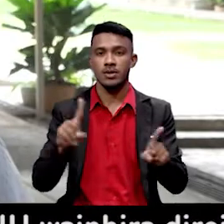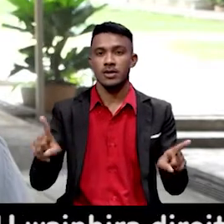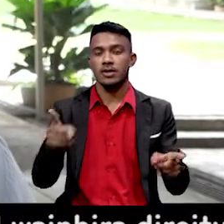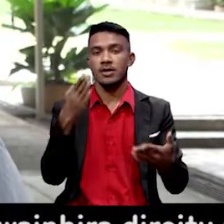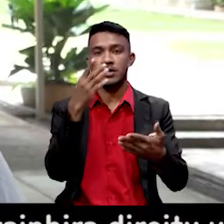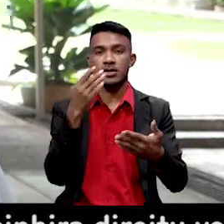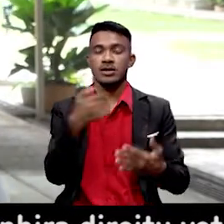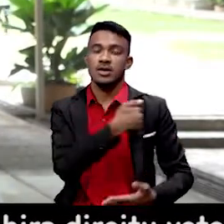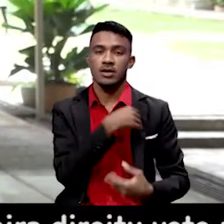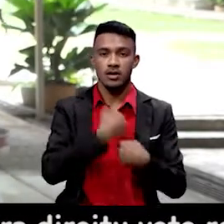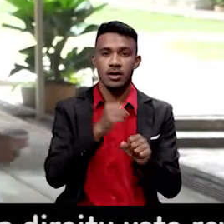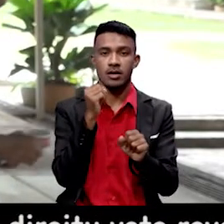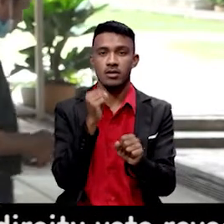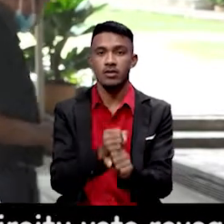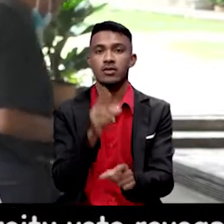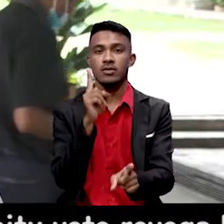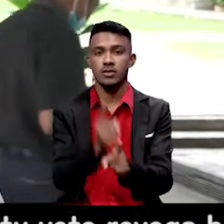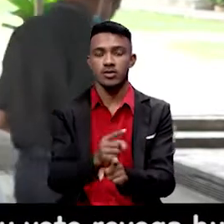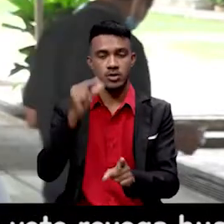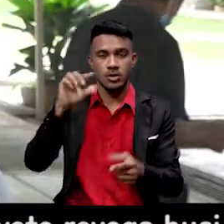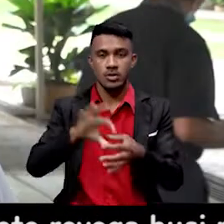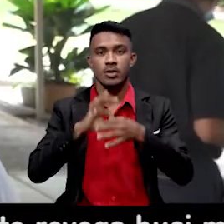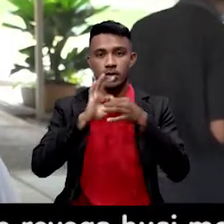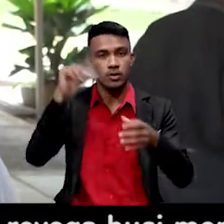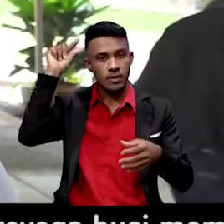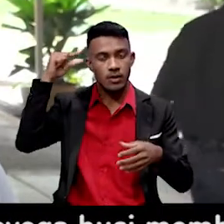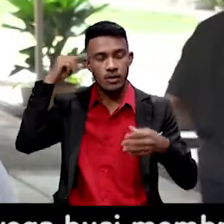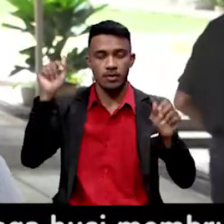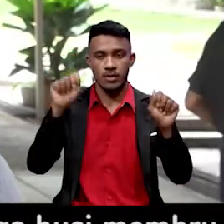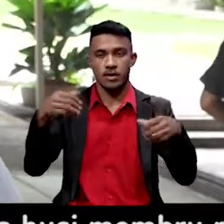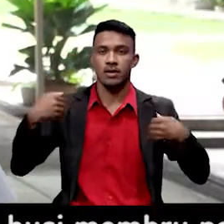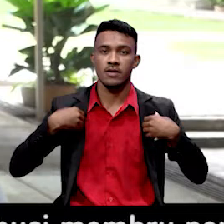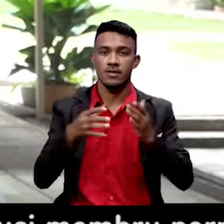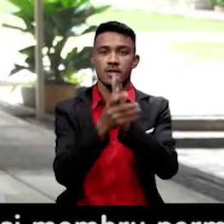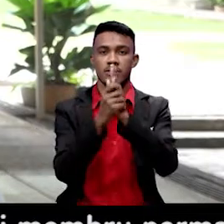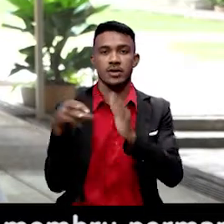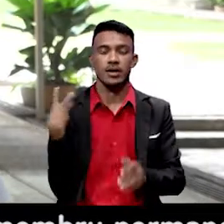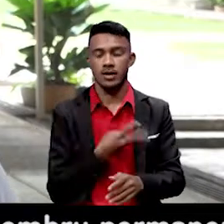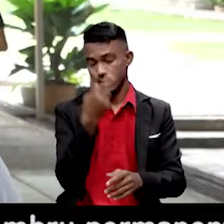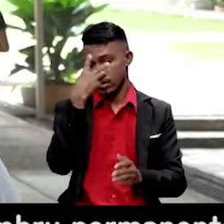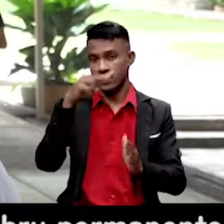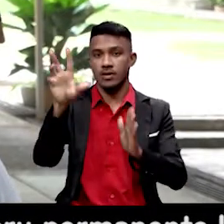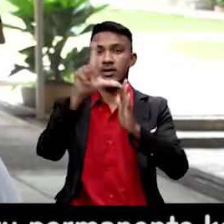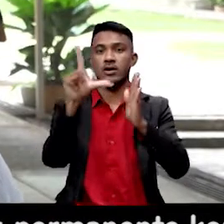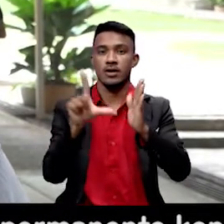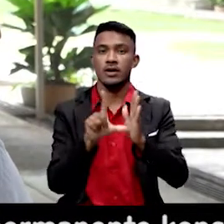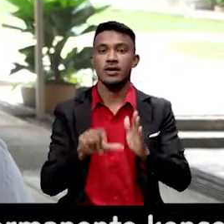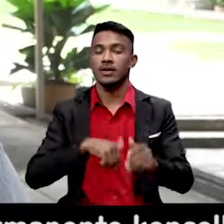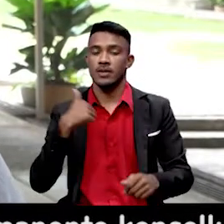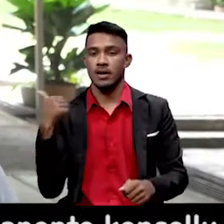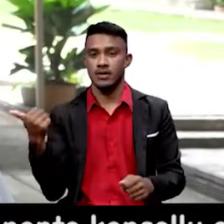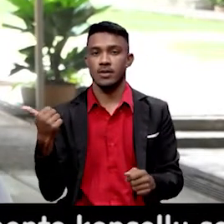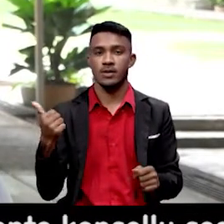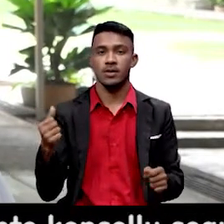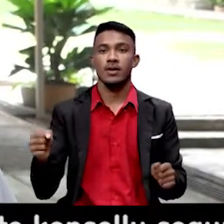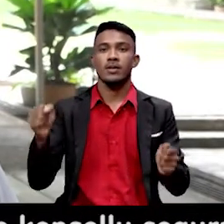halo. Membro do governo balo be liha kapasidade. Mai be ita teng hare fali mas kona ba laser ne be ia lei balung ke meng